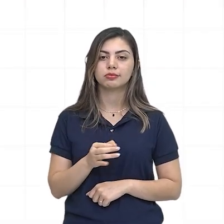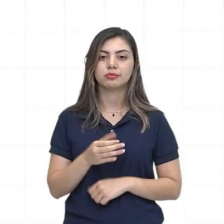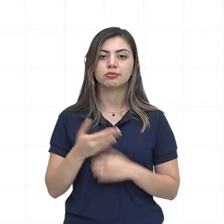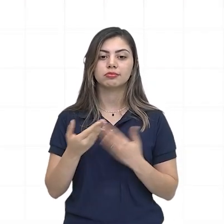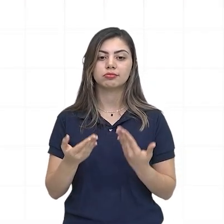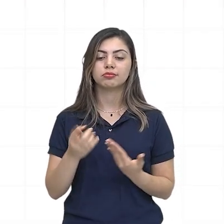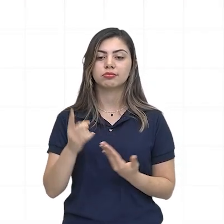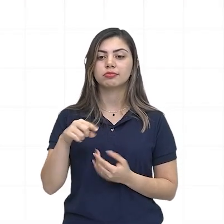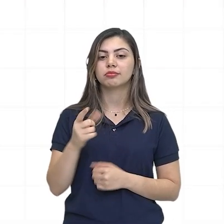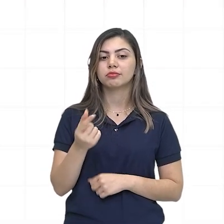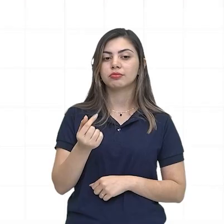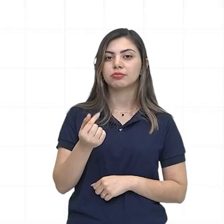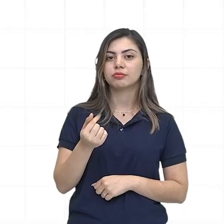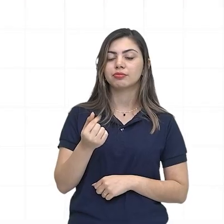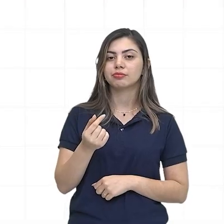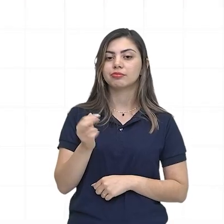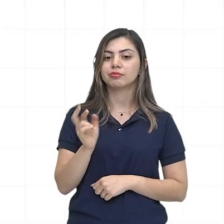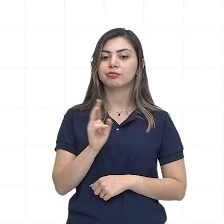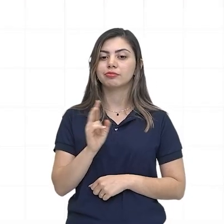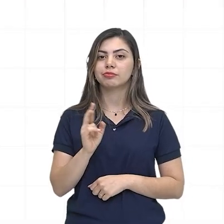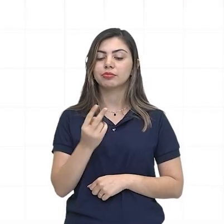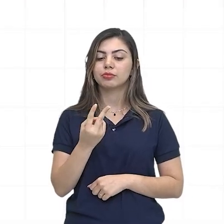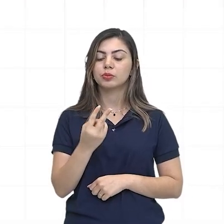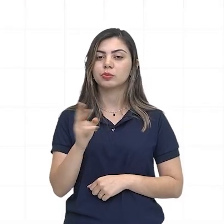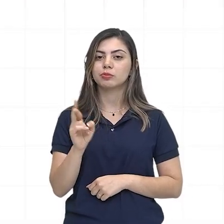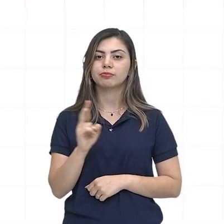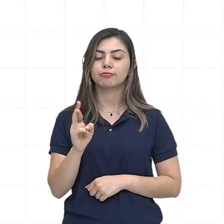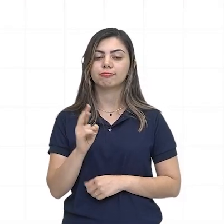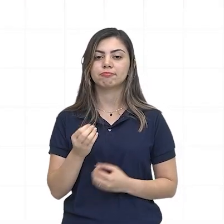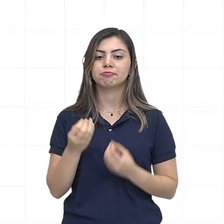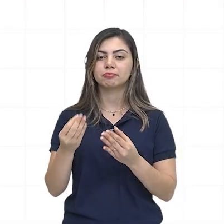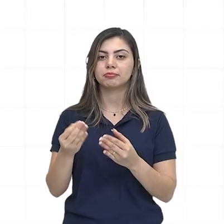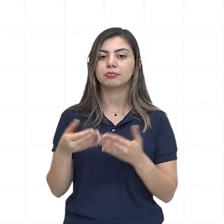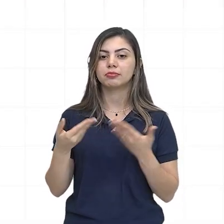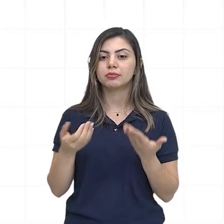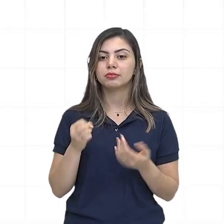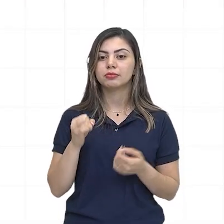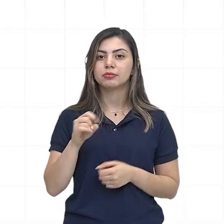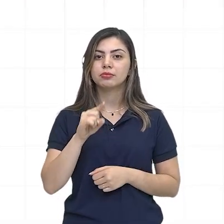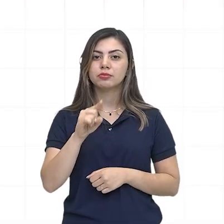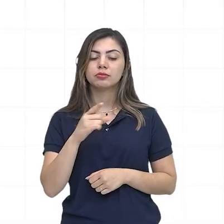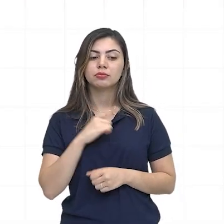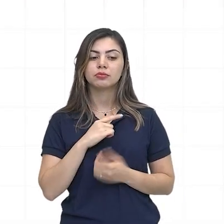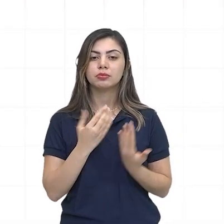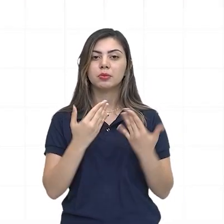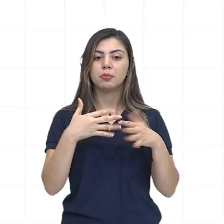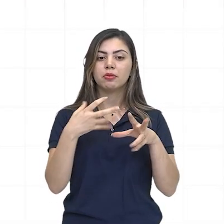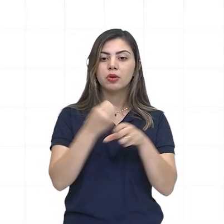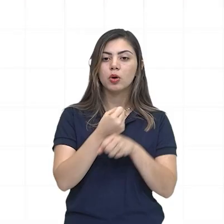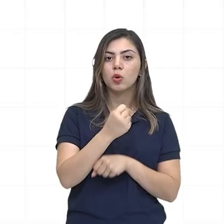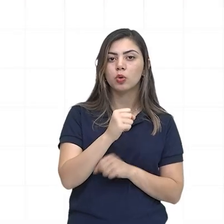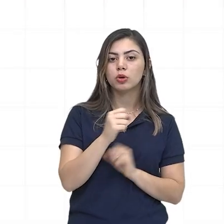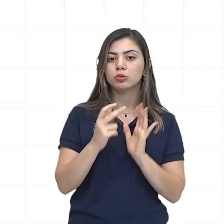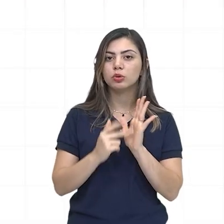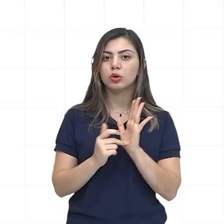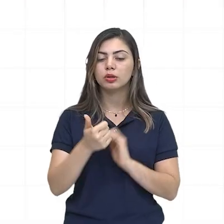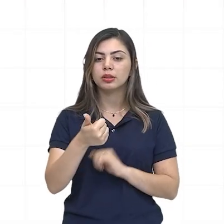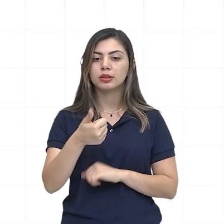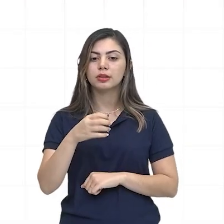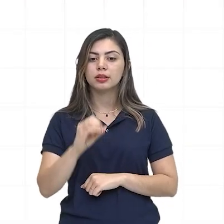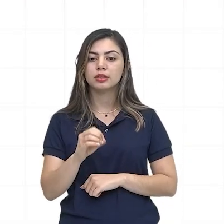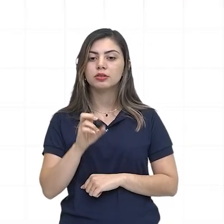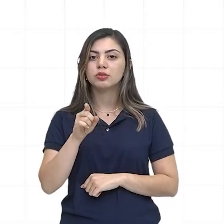vai receber em reais. Então, se você tirou 8 notas 10, você ganhou